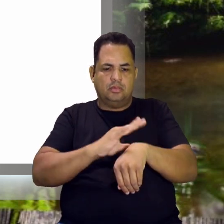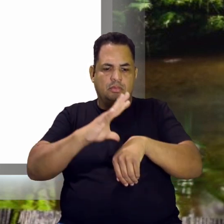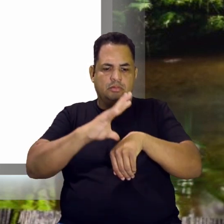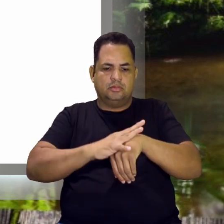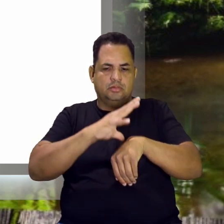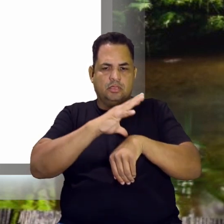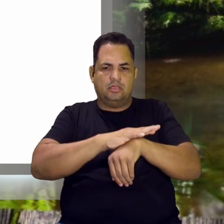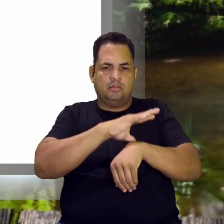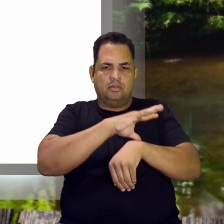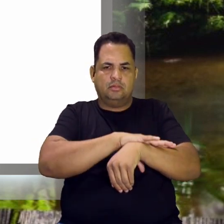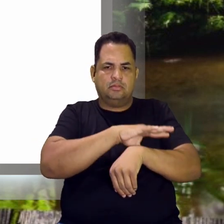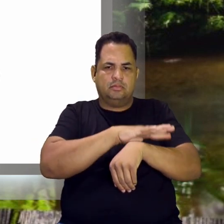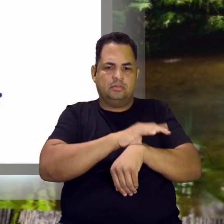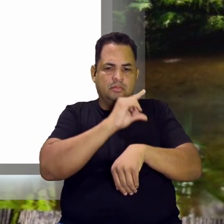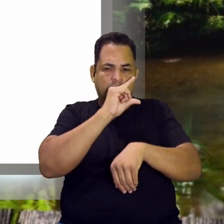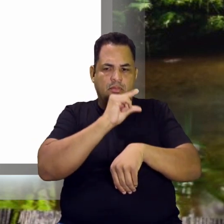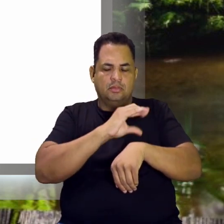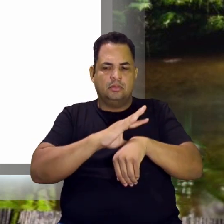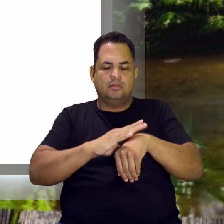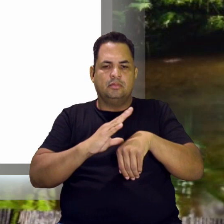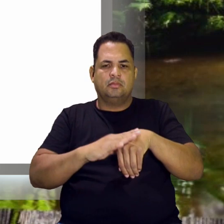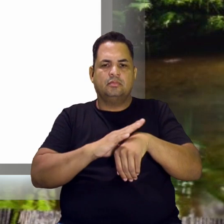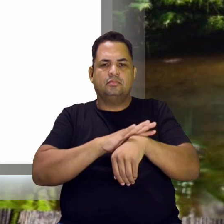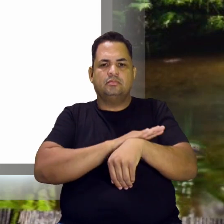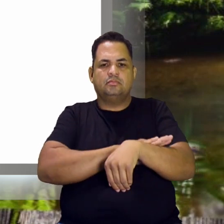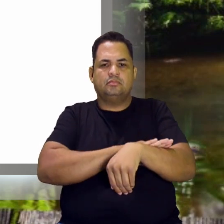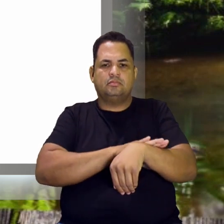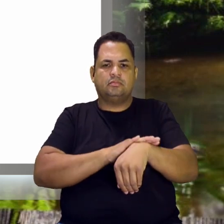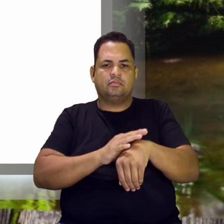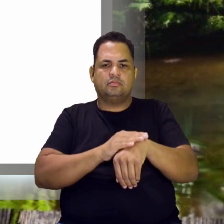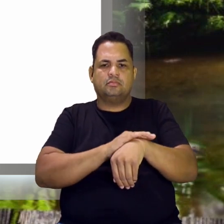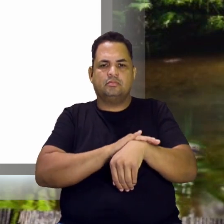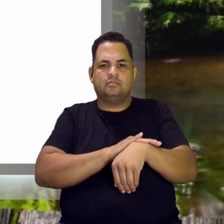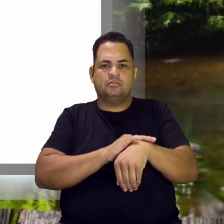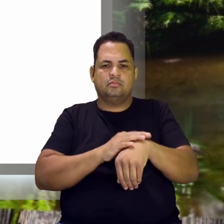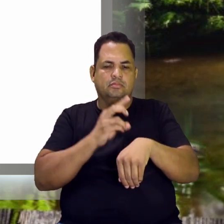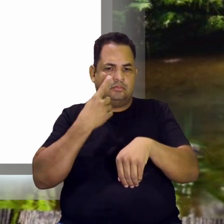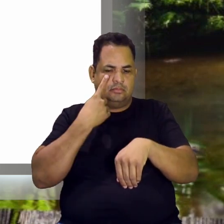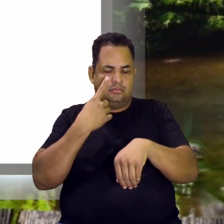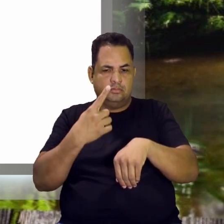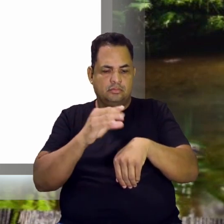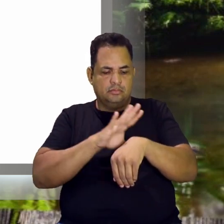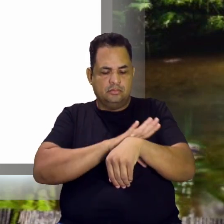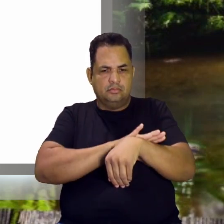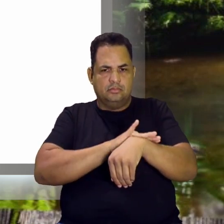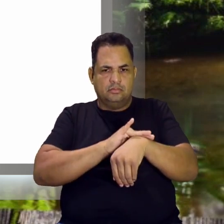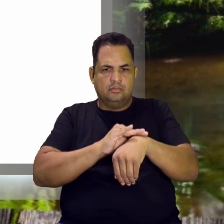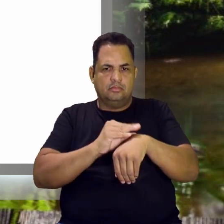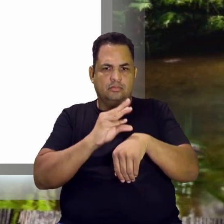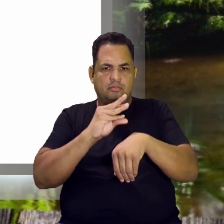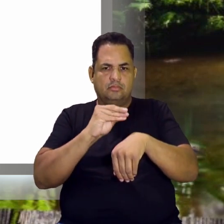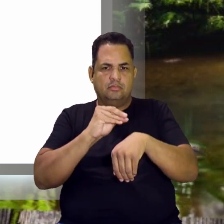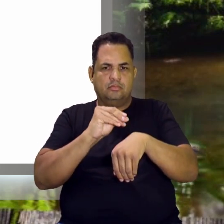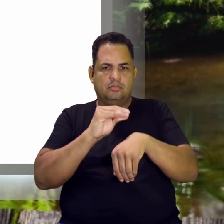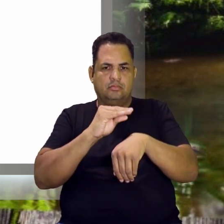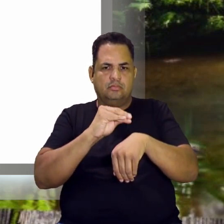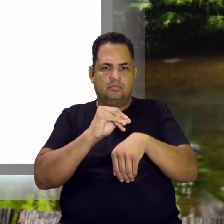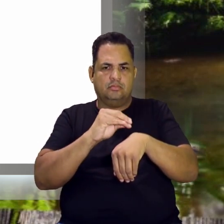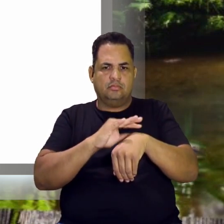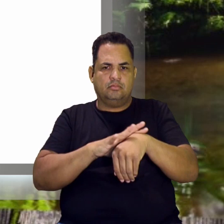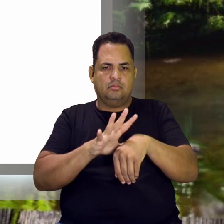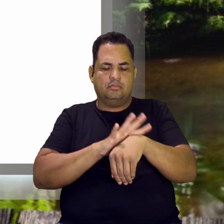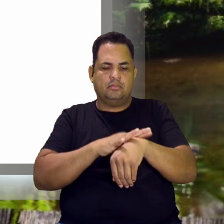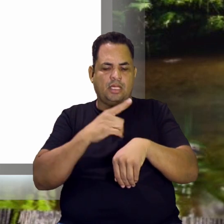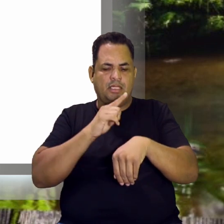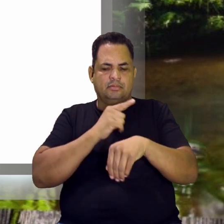uma rã, uma perereca... professora, pelo amor de Deus. Gente, não tem nenhum problema. Presta atenção que a pele deles é mais limpa do que